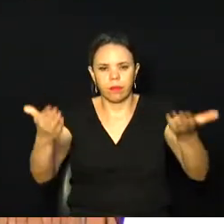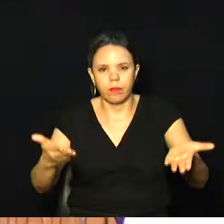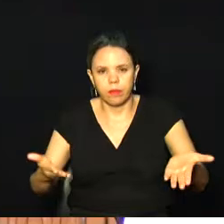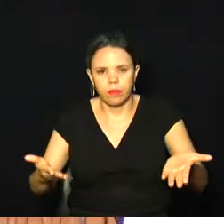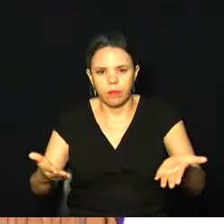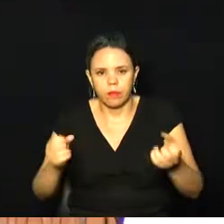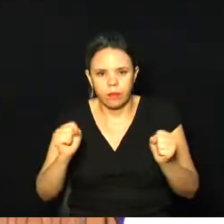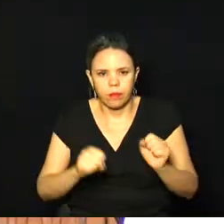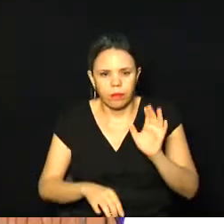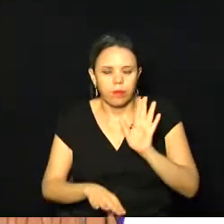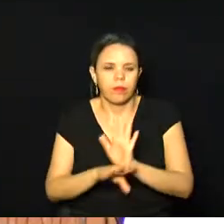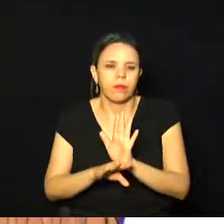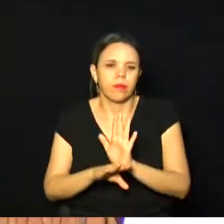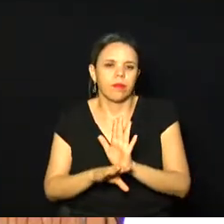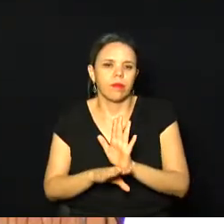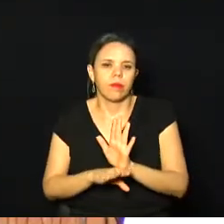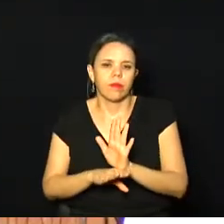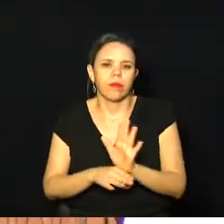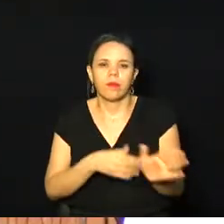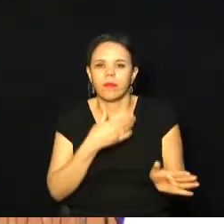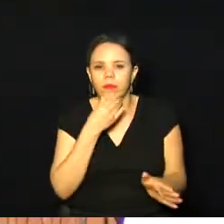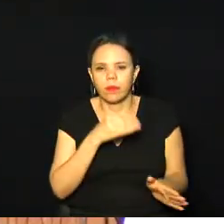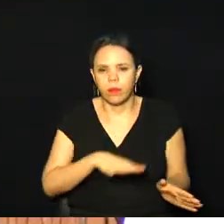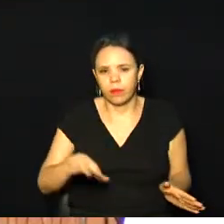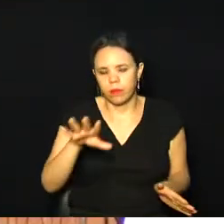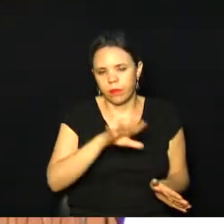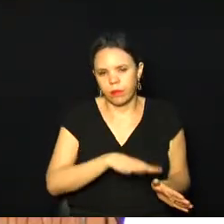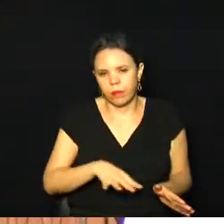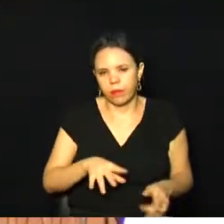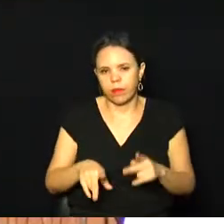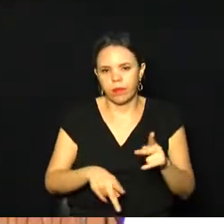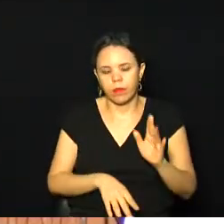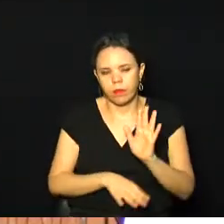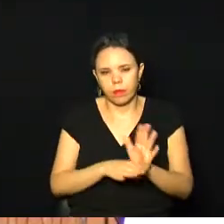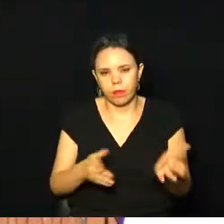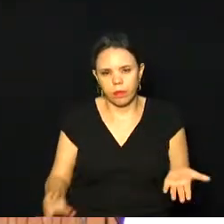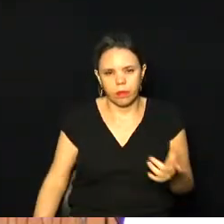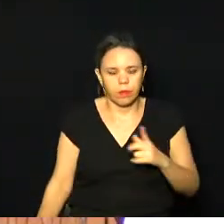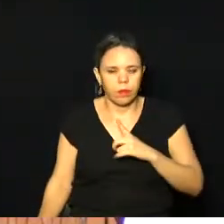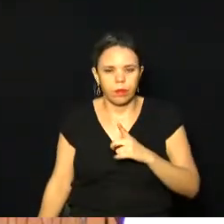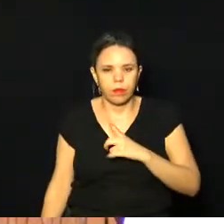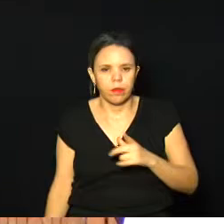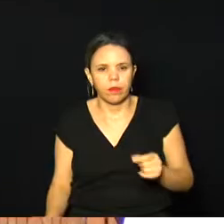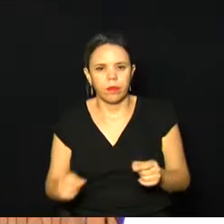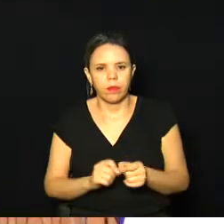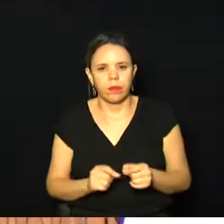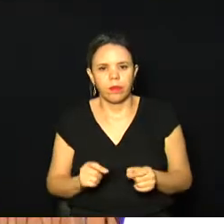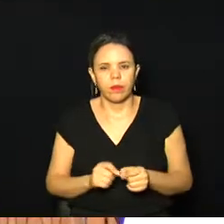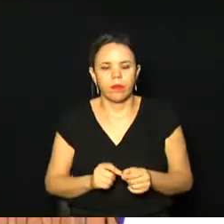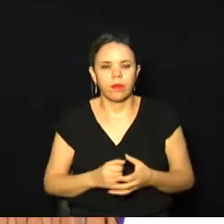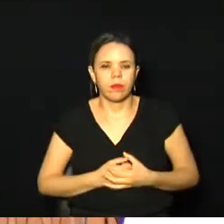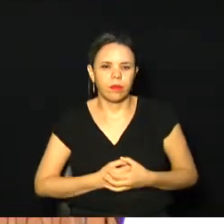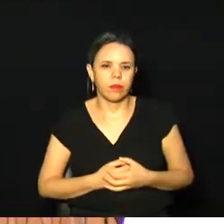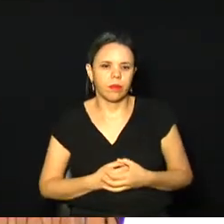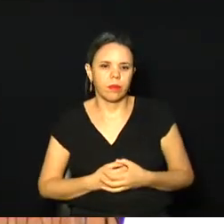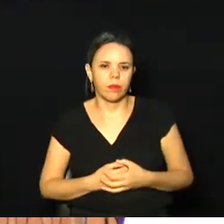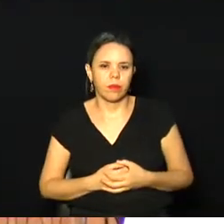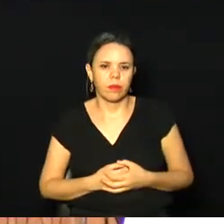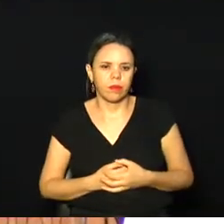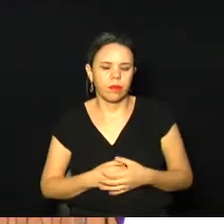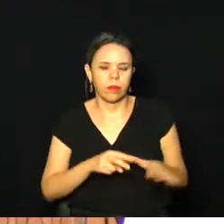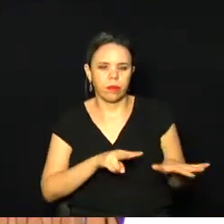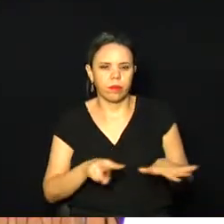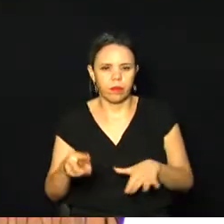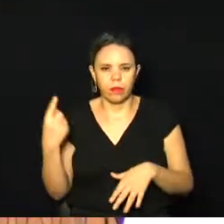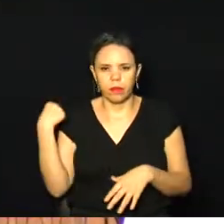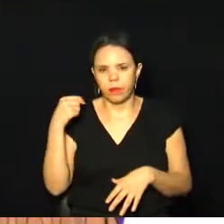que possa ajudar. E que os homens sejam esses agentes. A gente fez, acho que nem lembro, mas dia passado, acho que foi semana